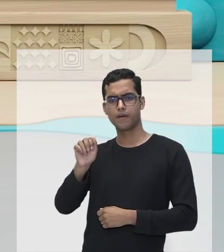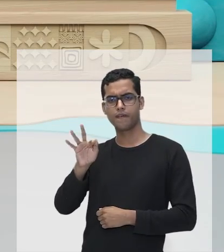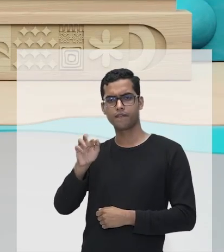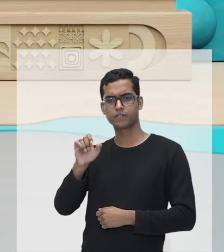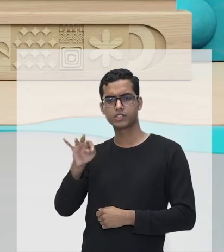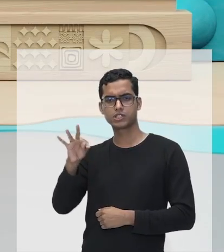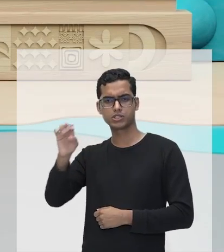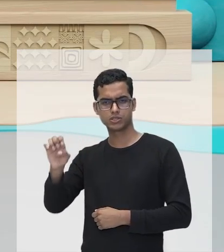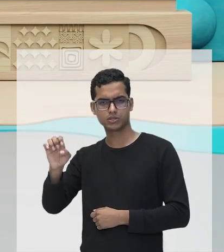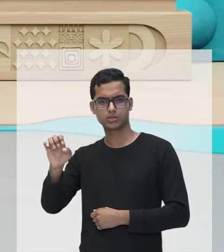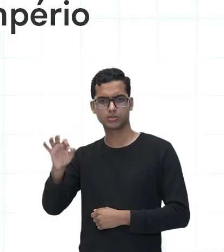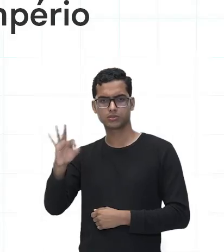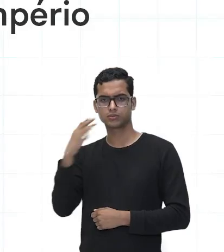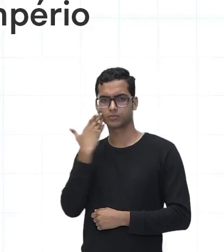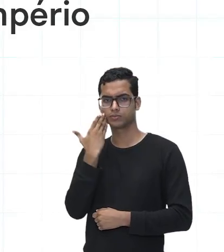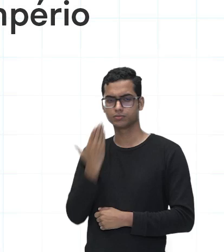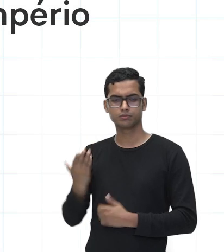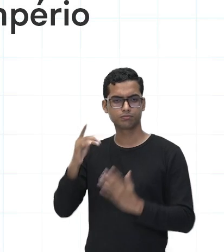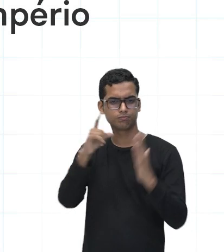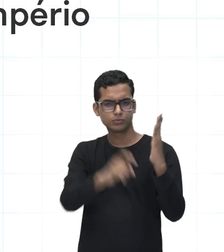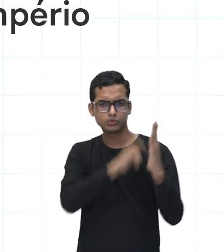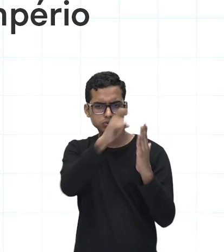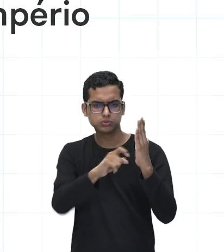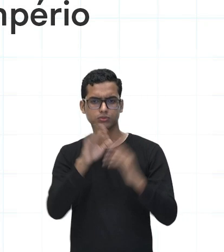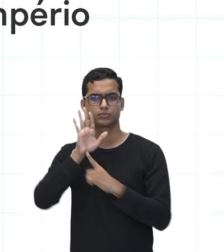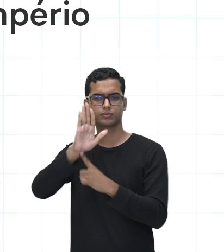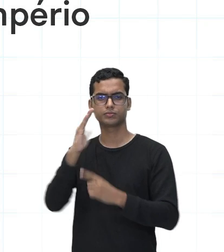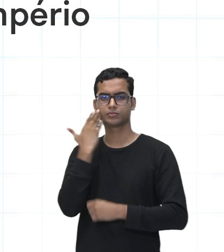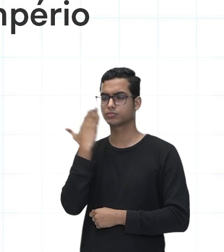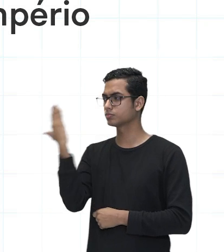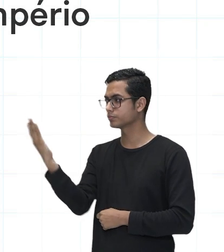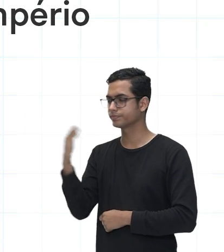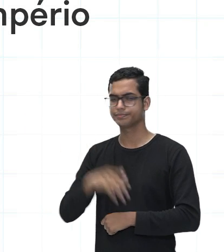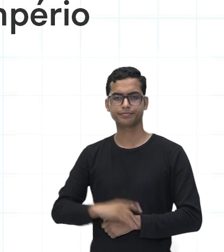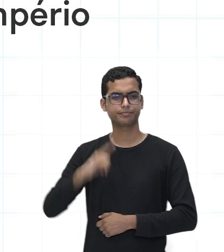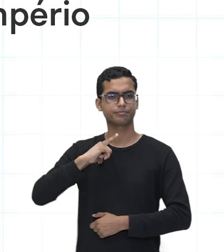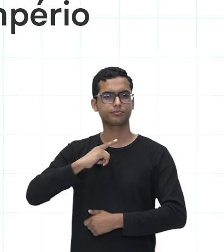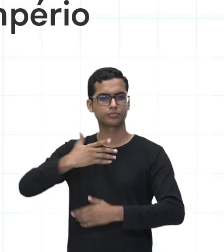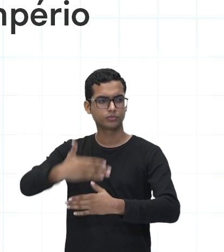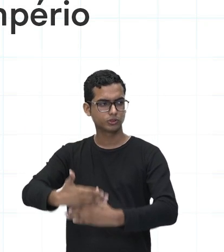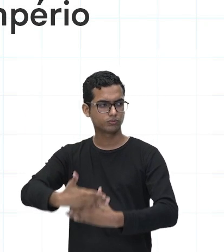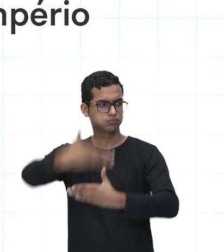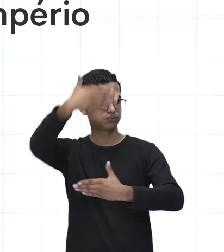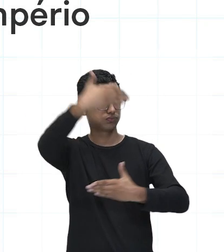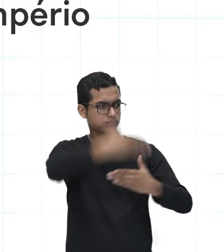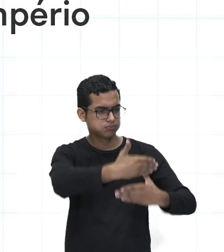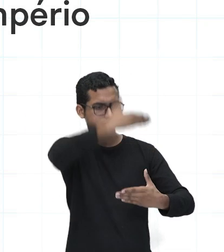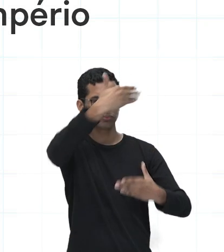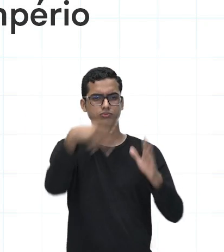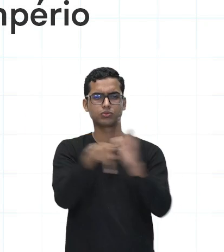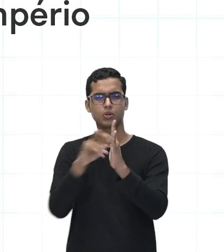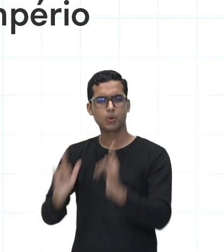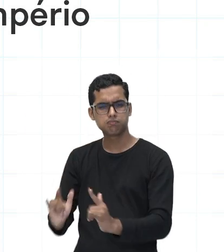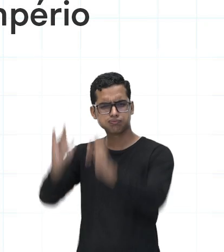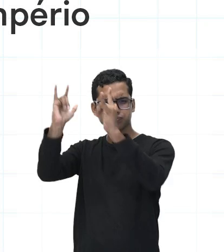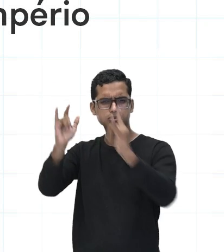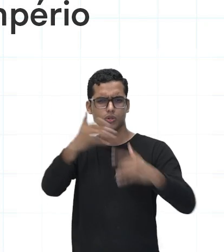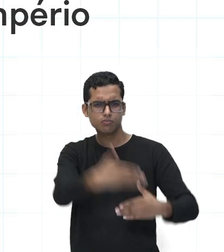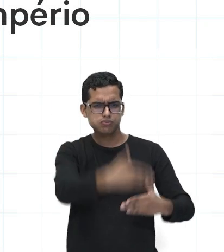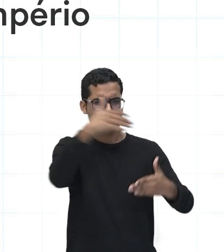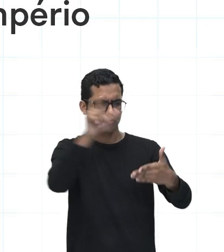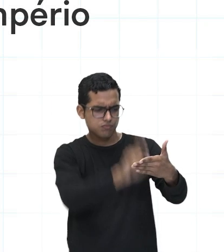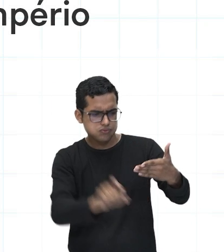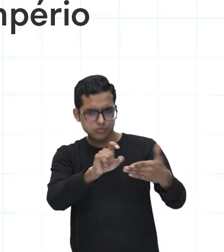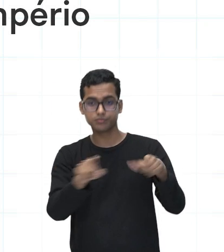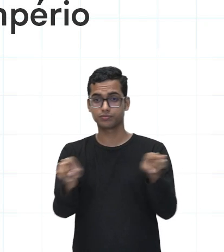O grafite, ele está expresso em muros, em prédios. Aqui na cidade de